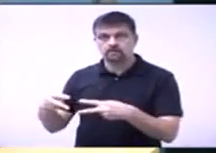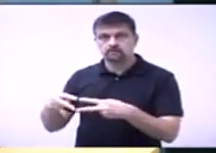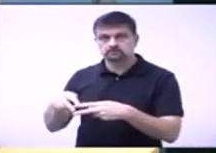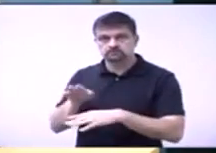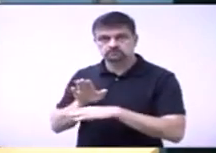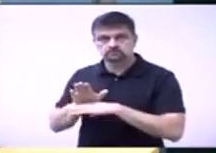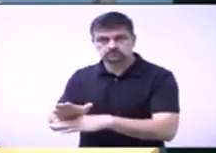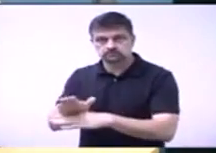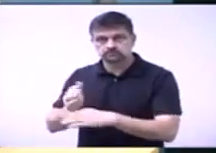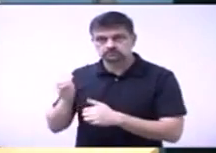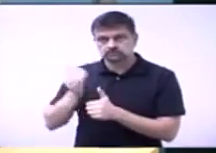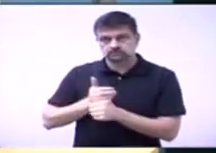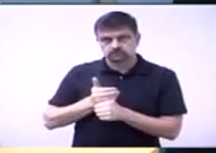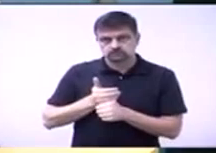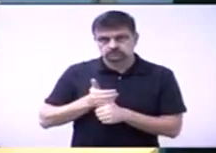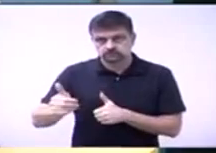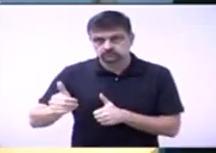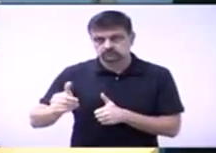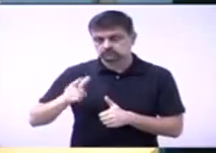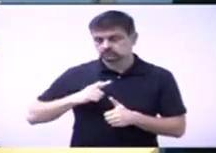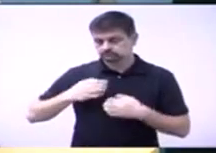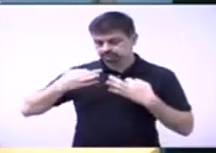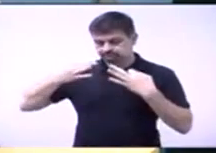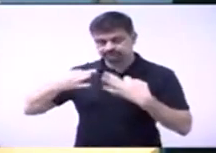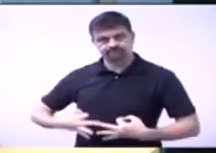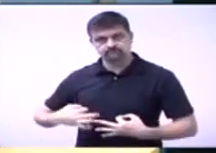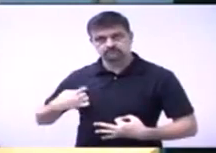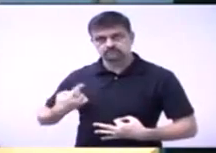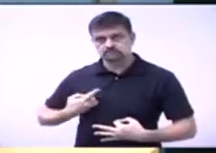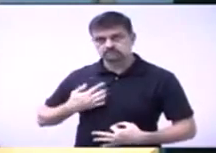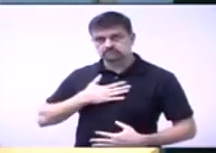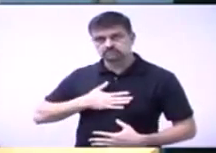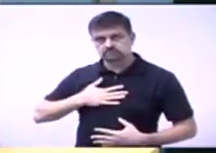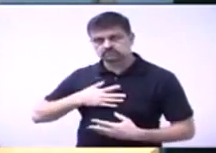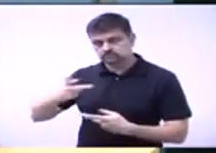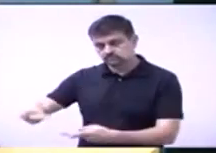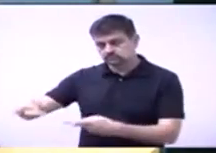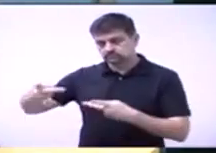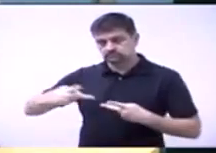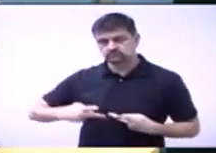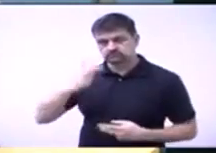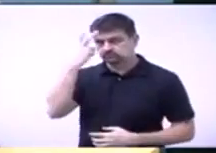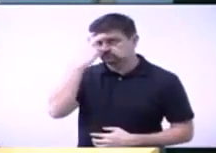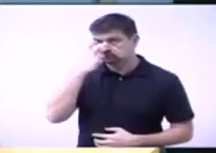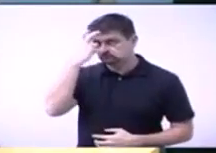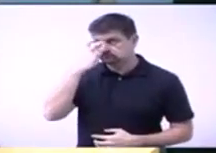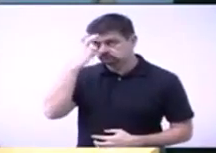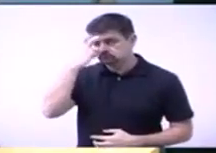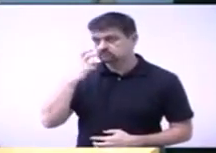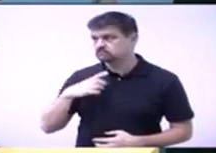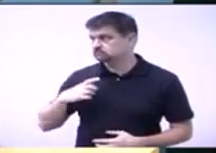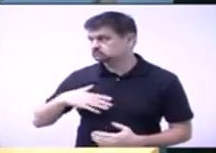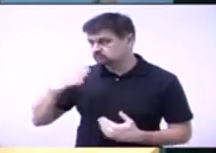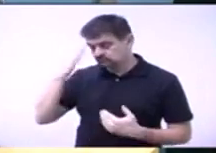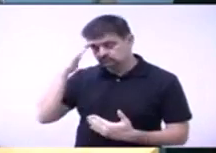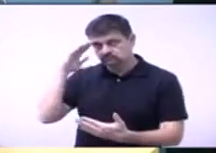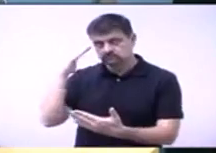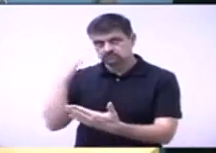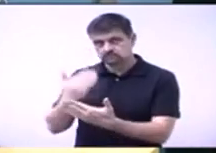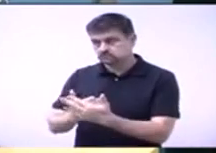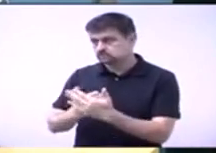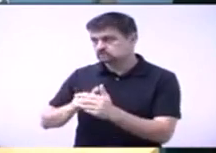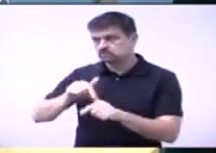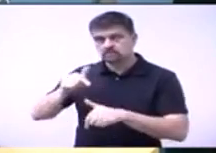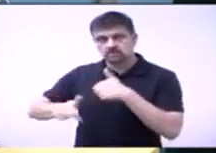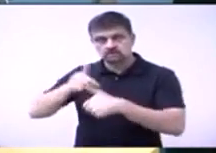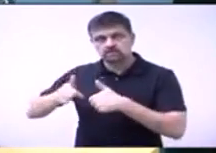o mandato do qual foi eleito. Seja muito bem-vindo. Tenho certeza que o vereador, desde o início de seu